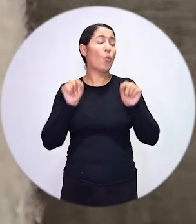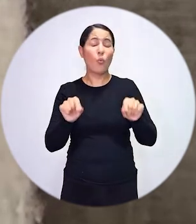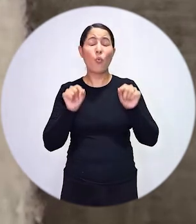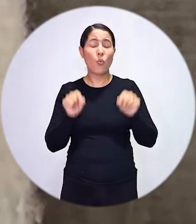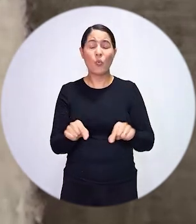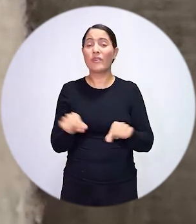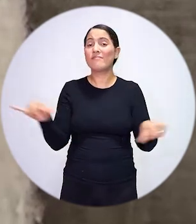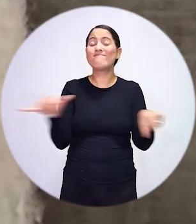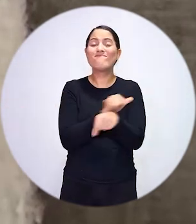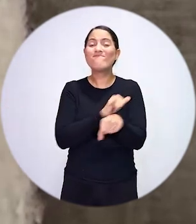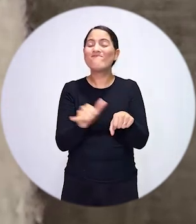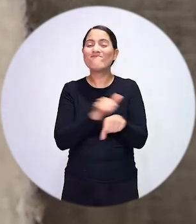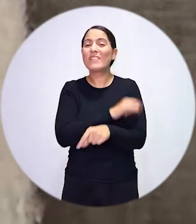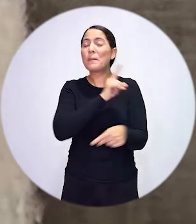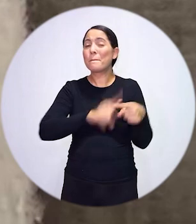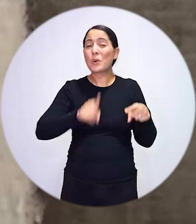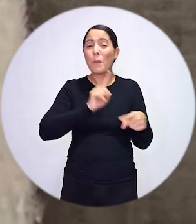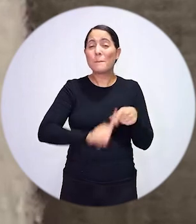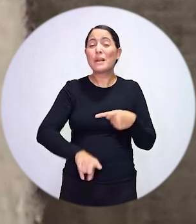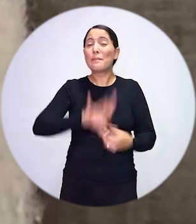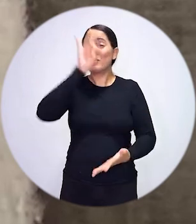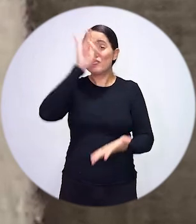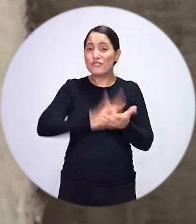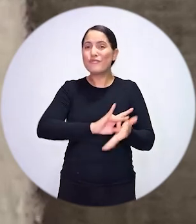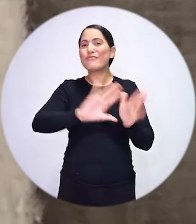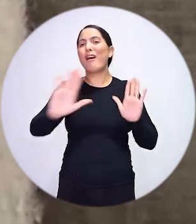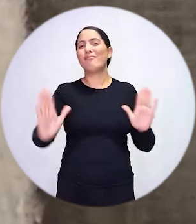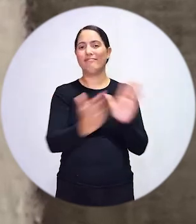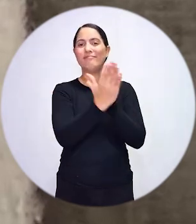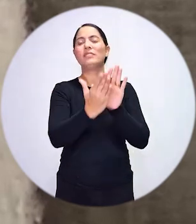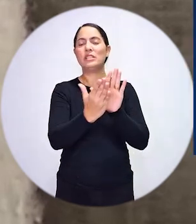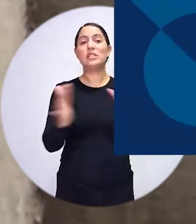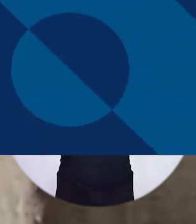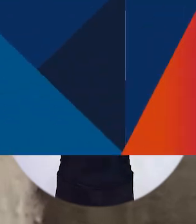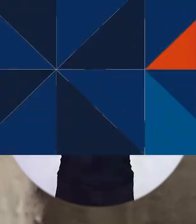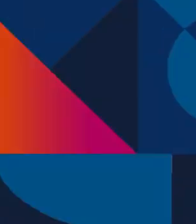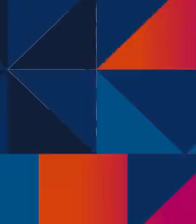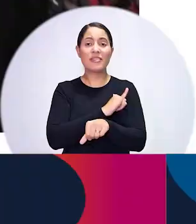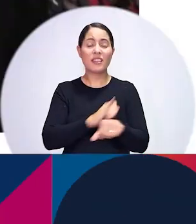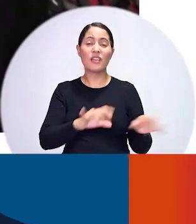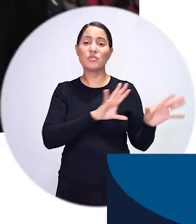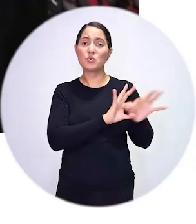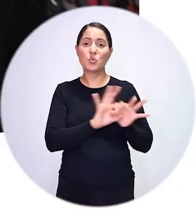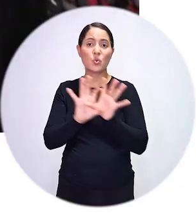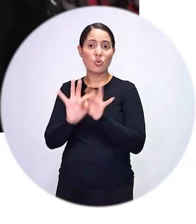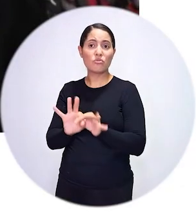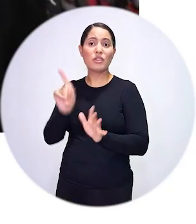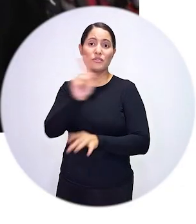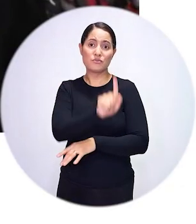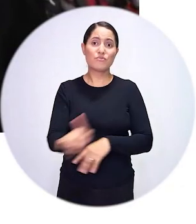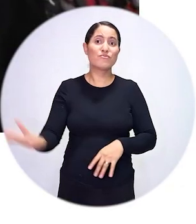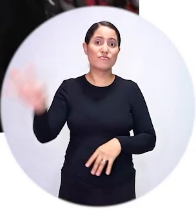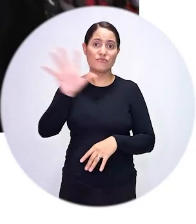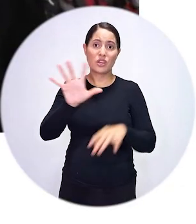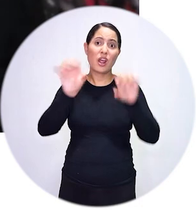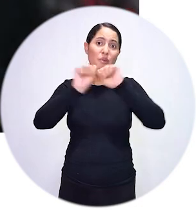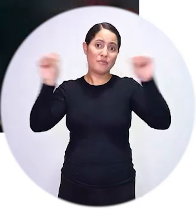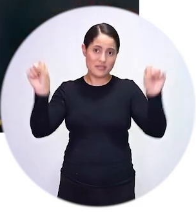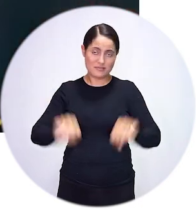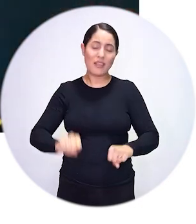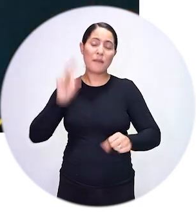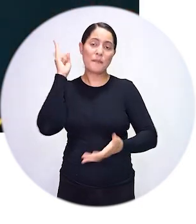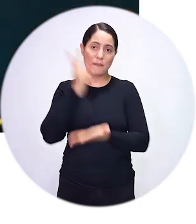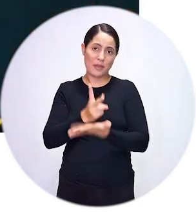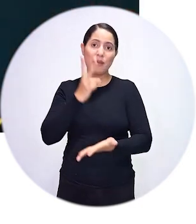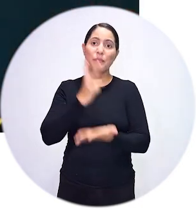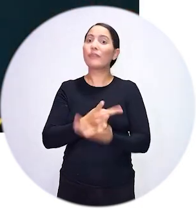enfrentar sempre as causas e busque formular soluções também mais sistêmicas, né, porque a gente sabe que esse é um problema também